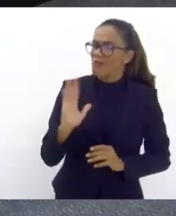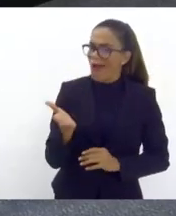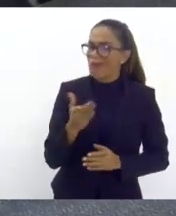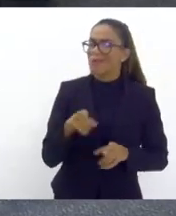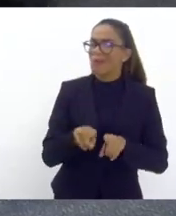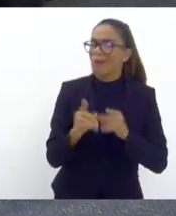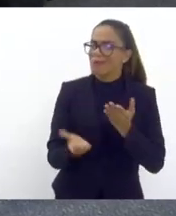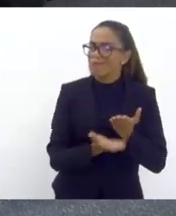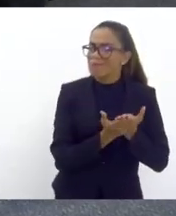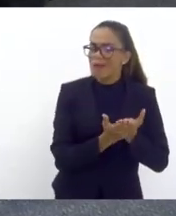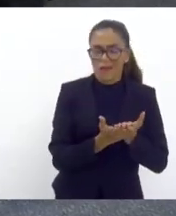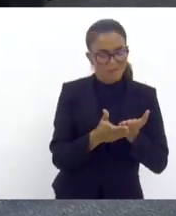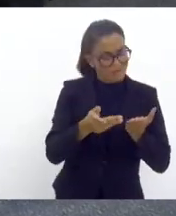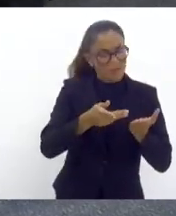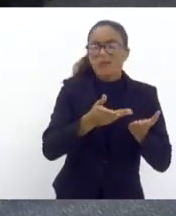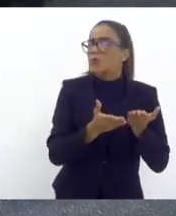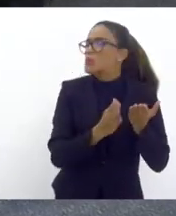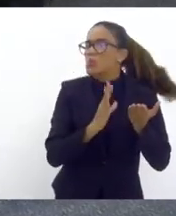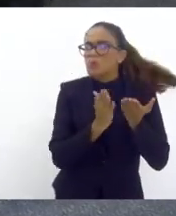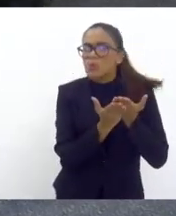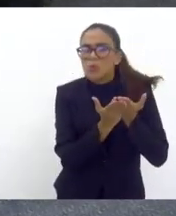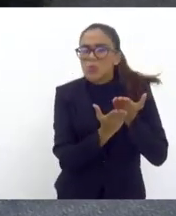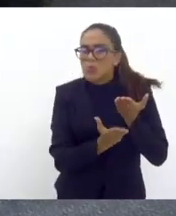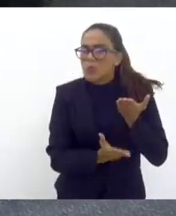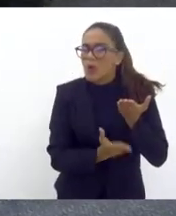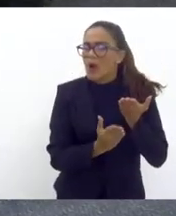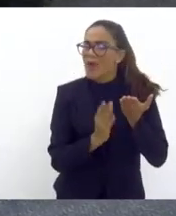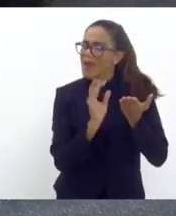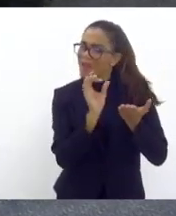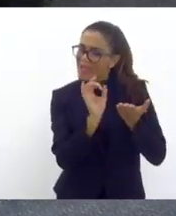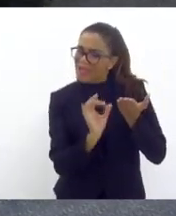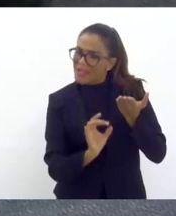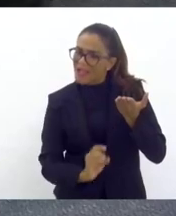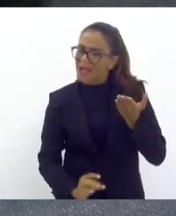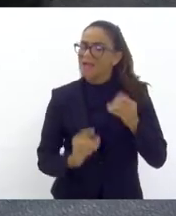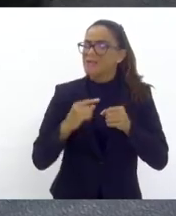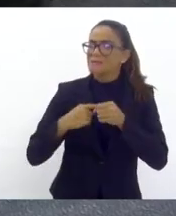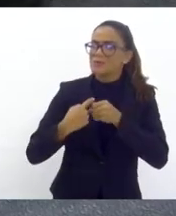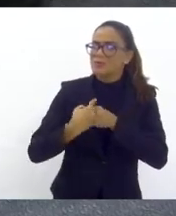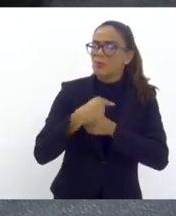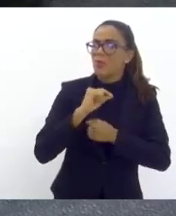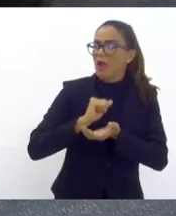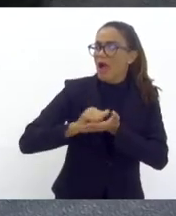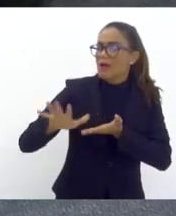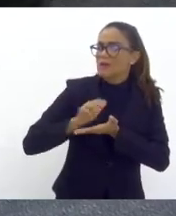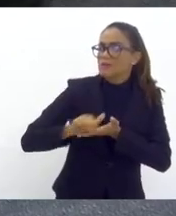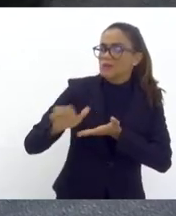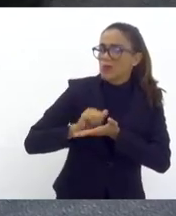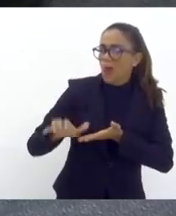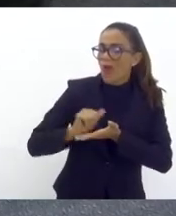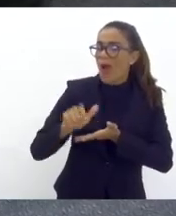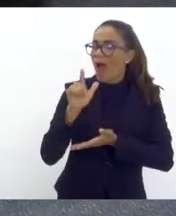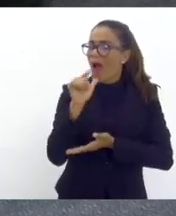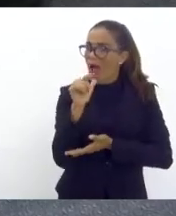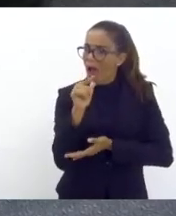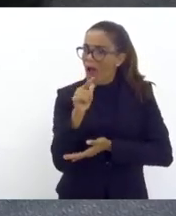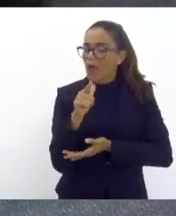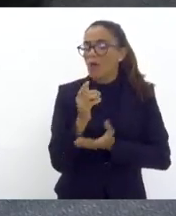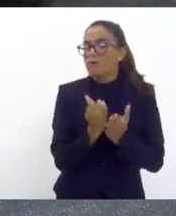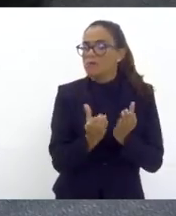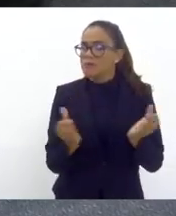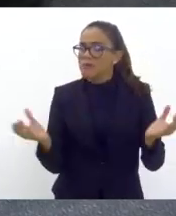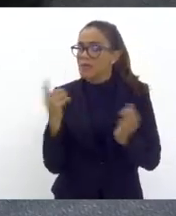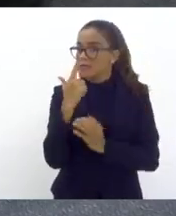encaminhar quanto foi gasto em cada município em termos de rede de água e de rede de esgoto falei eu não quero saber de manutenção